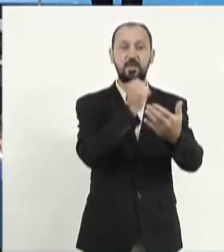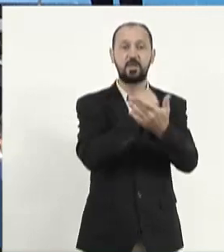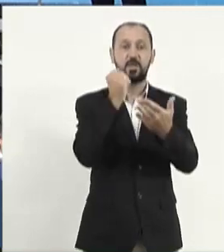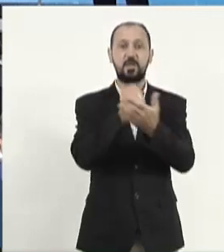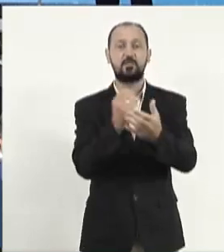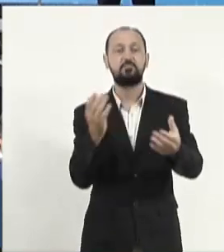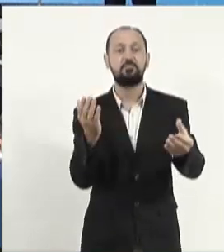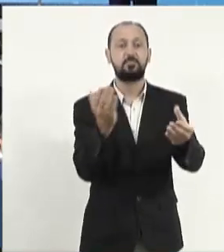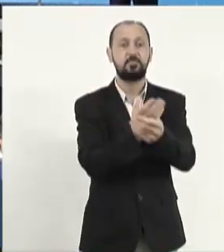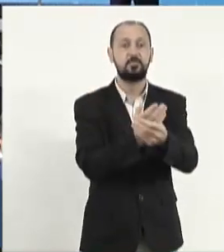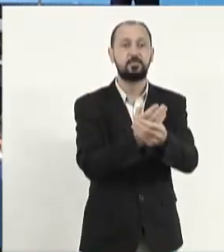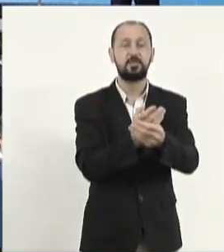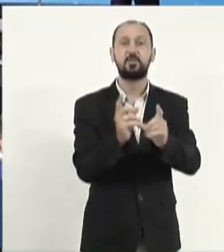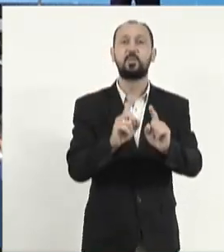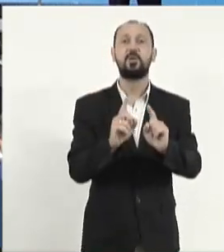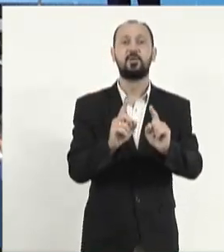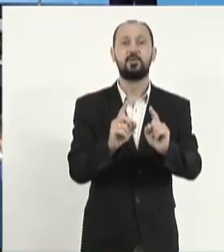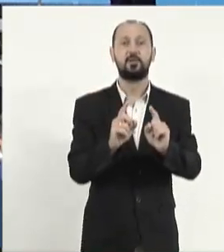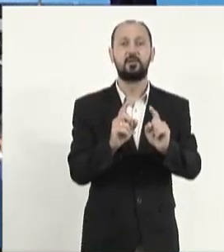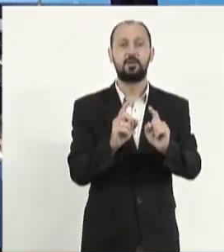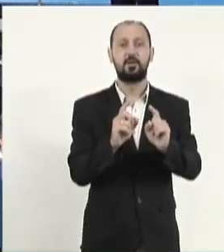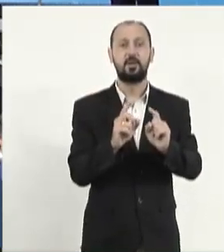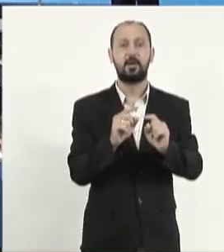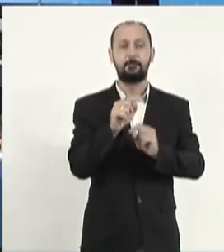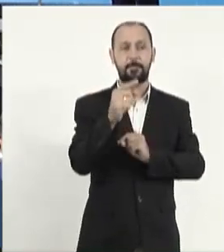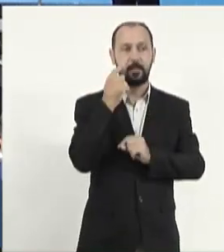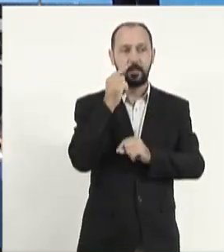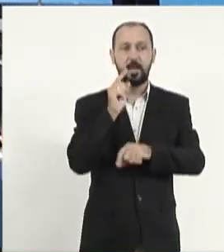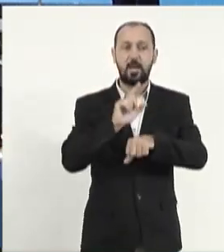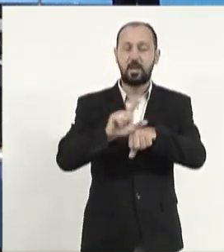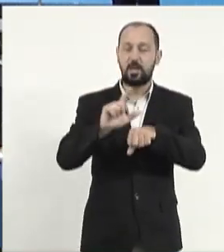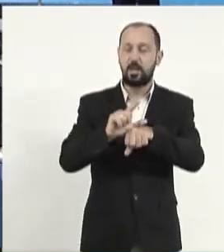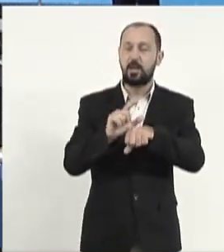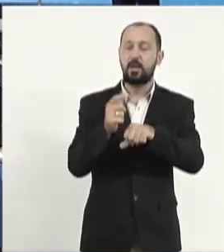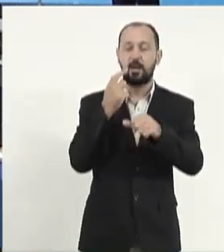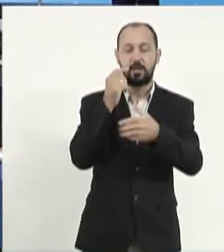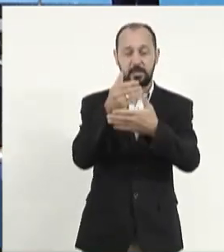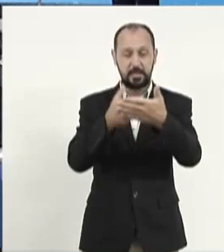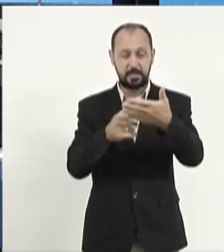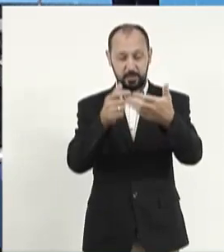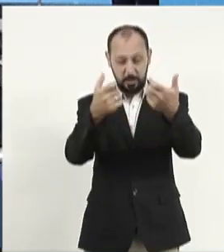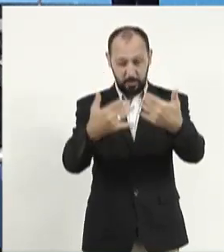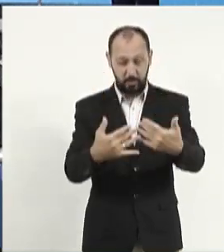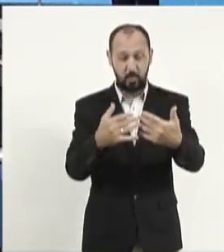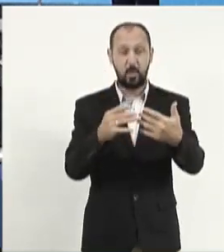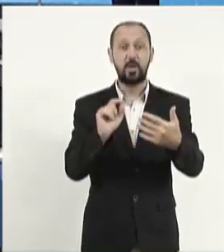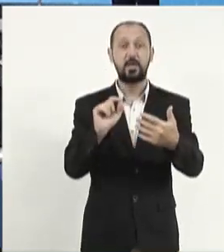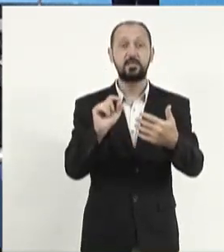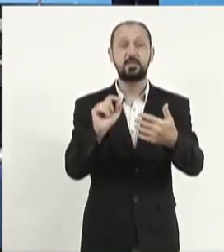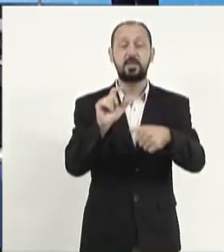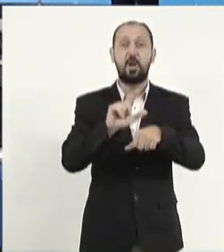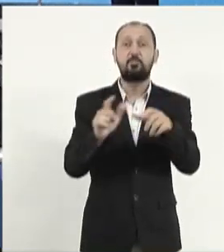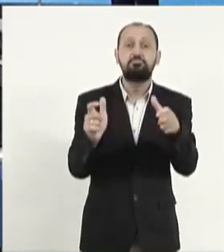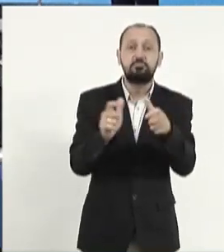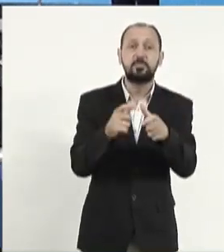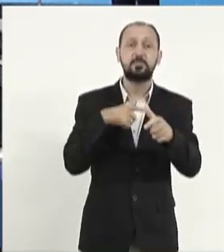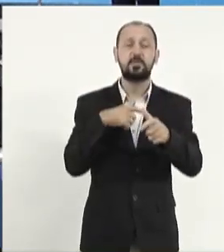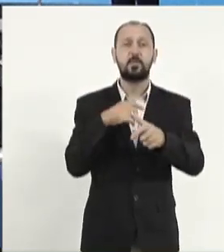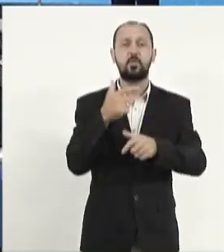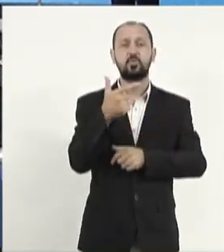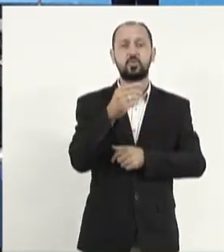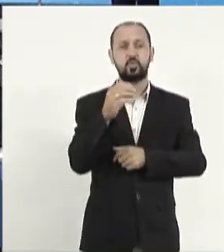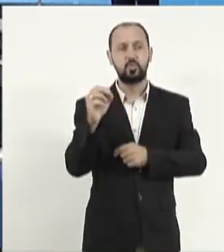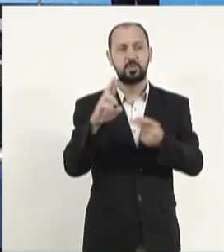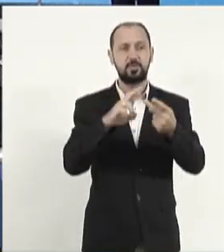crédito que não é devido? Aí esse comerciante do pequeno comércio que Vossa Excelência mencionou, tem uma conta de